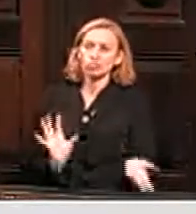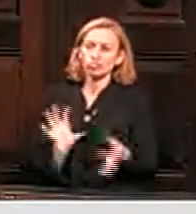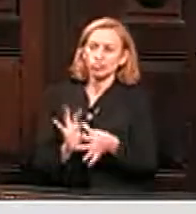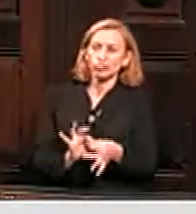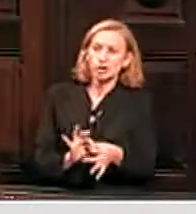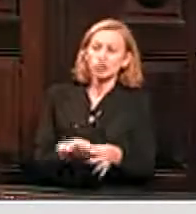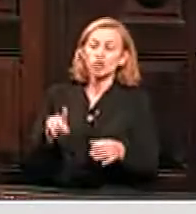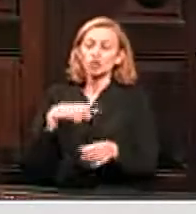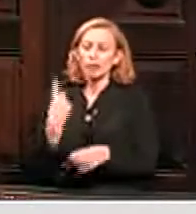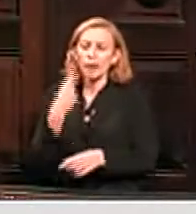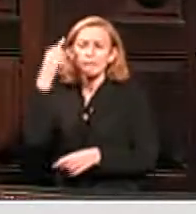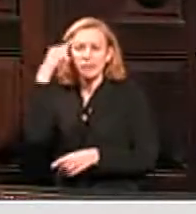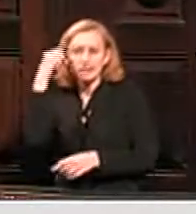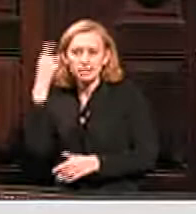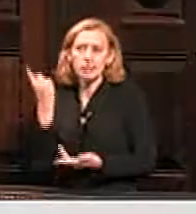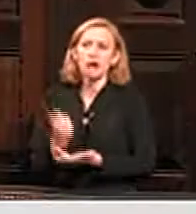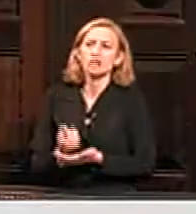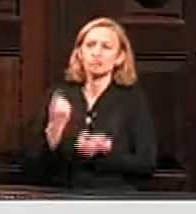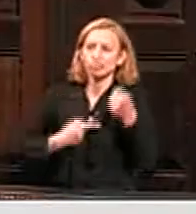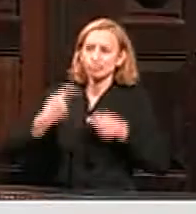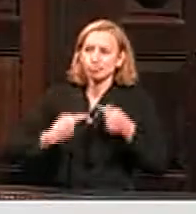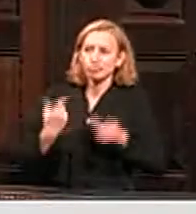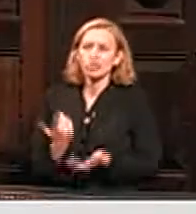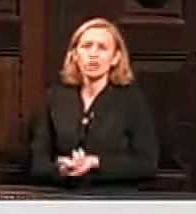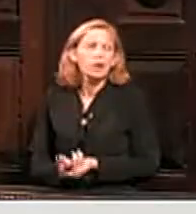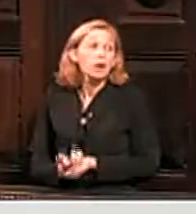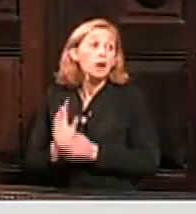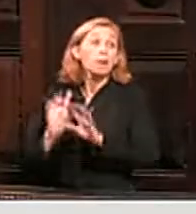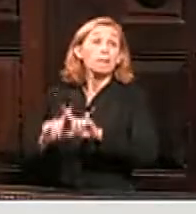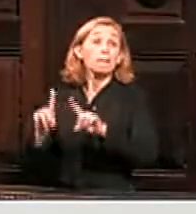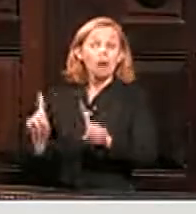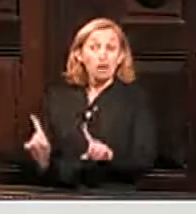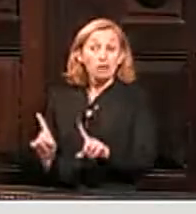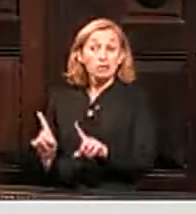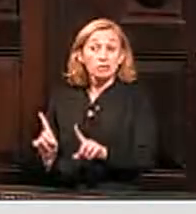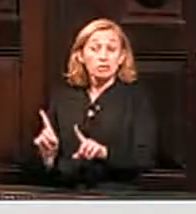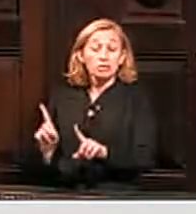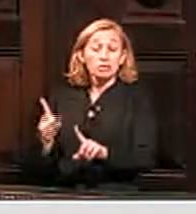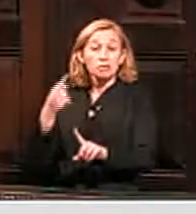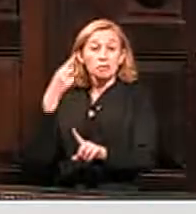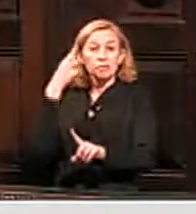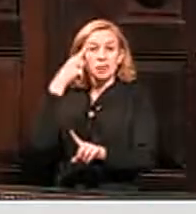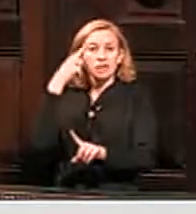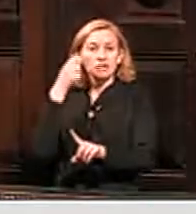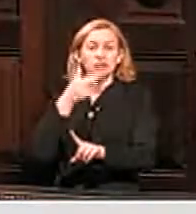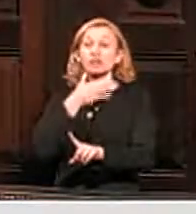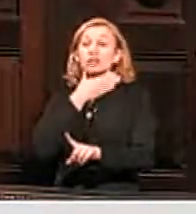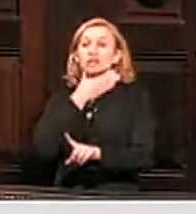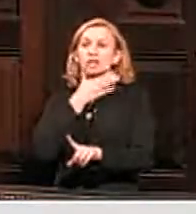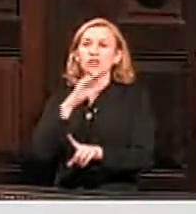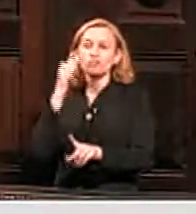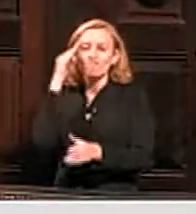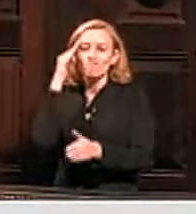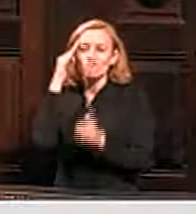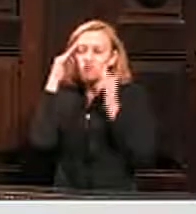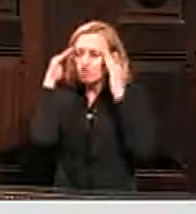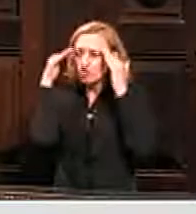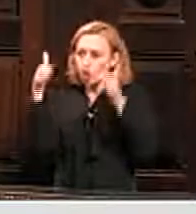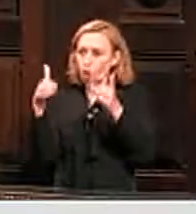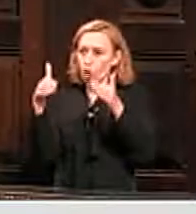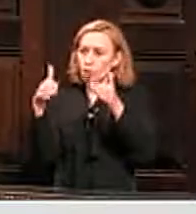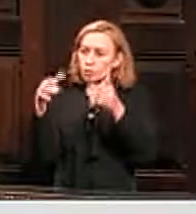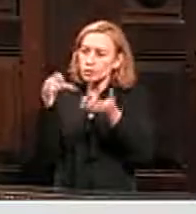fazem refletir sobre esse debate. Mas entrando diretamente na crise, qual é o ponto central? Qual é o